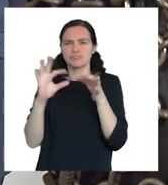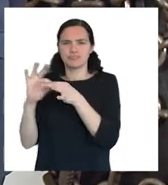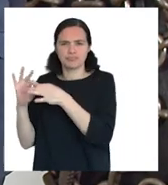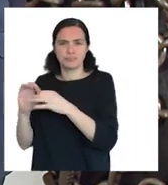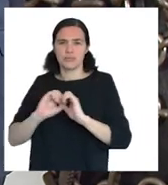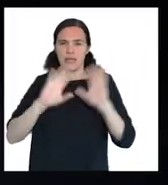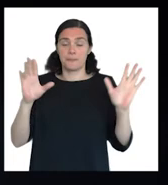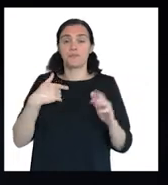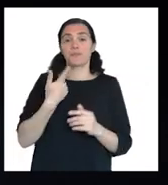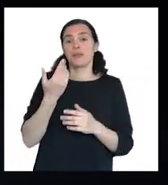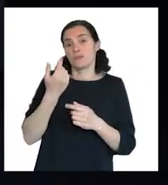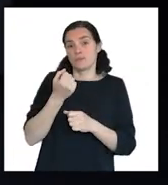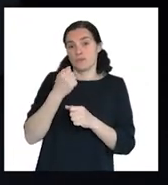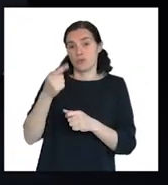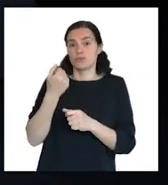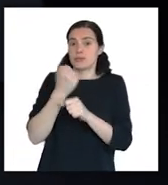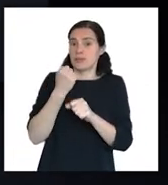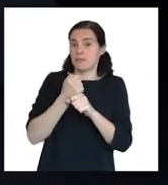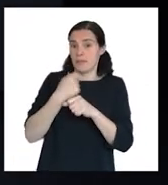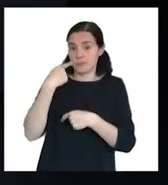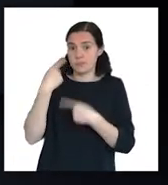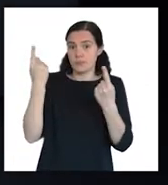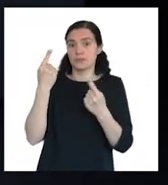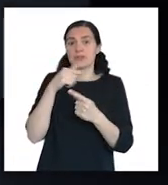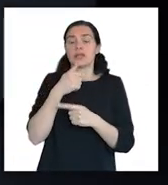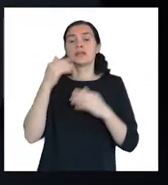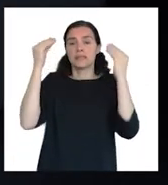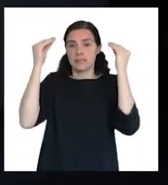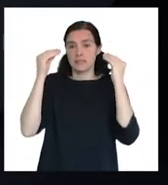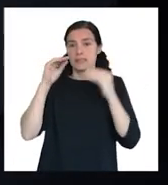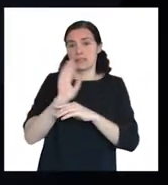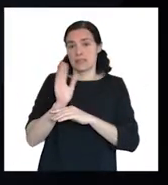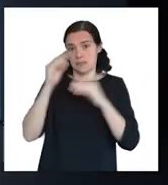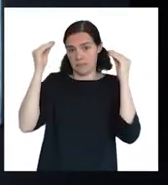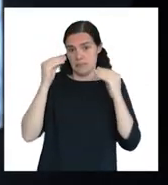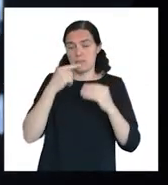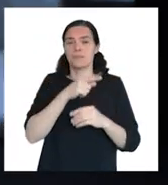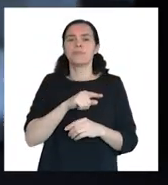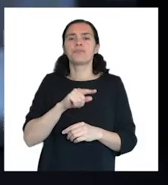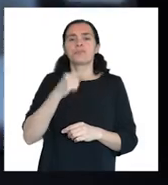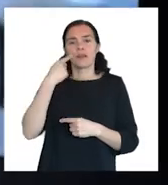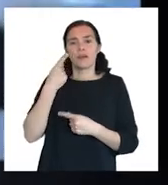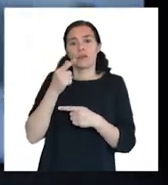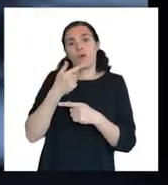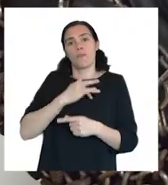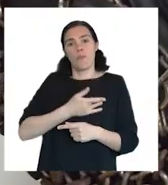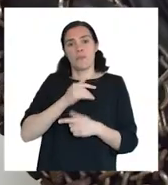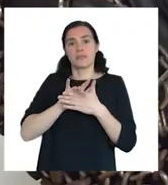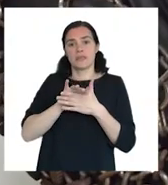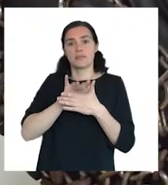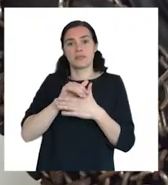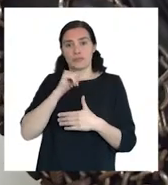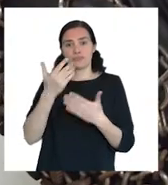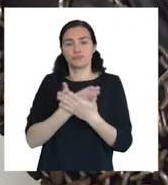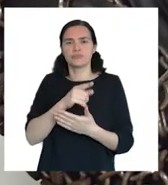das próprias imagens, naturalmente. A obra que apresentamos na Casa do Cinema Manoel de Oliveira, Love is the Message is Dead, é de facto